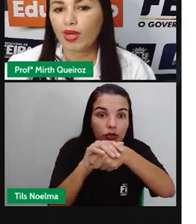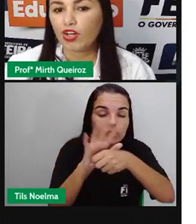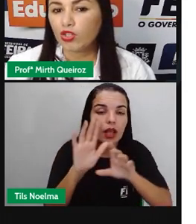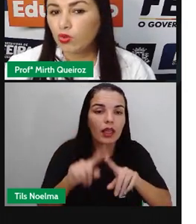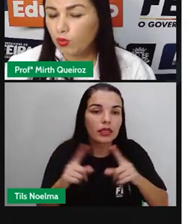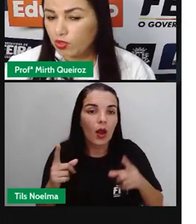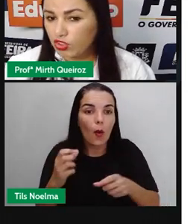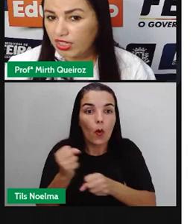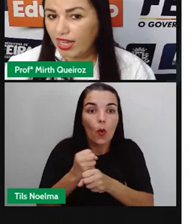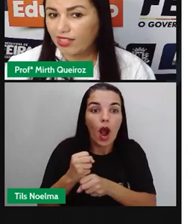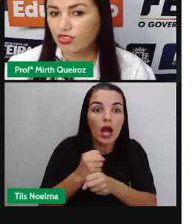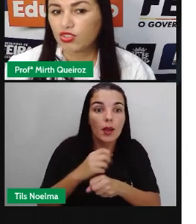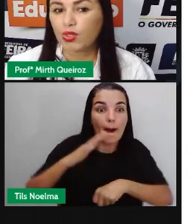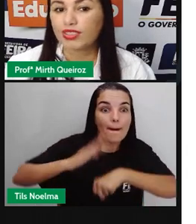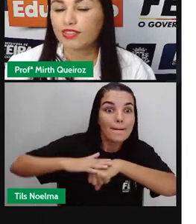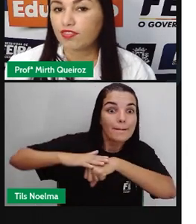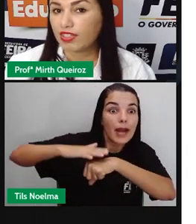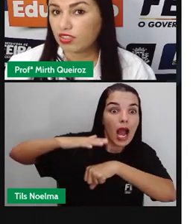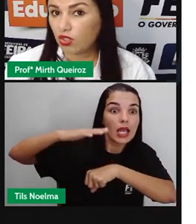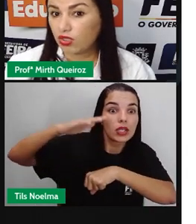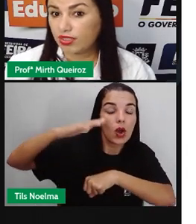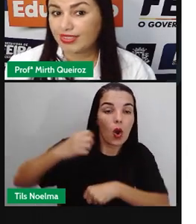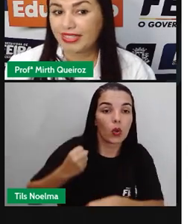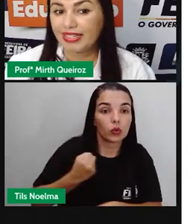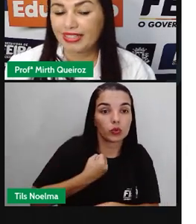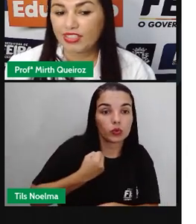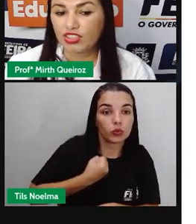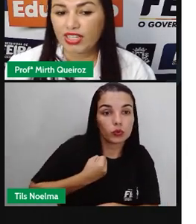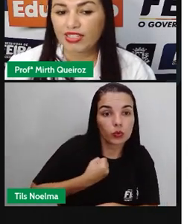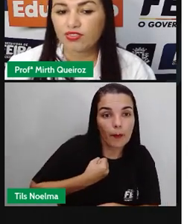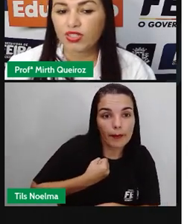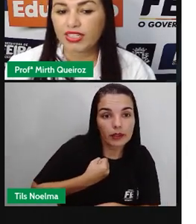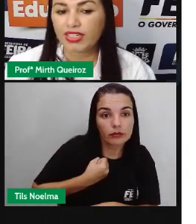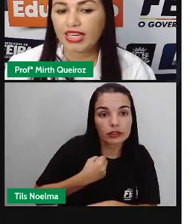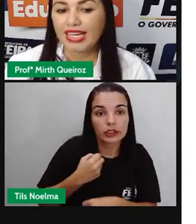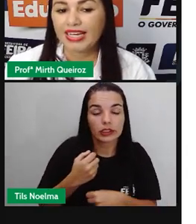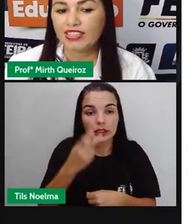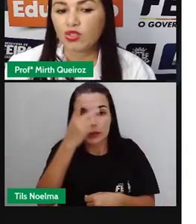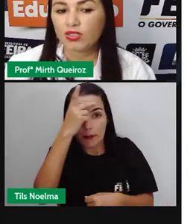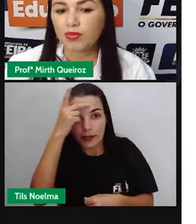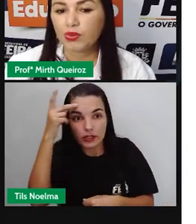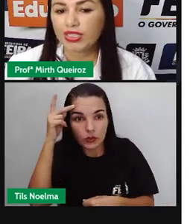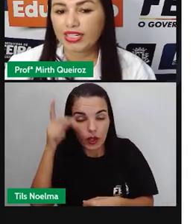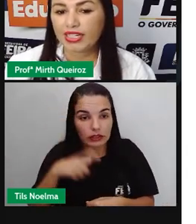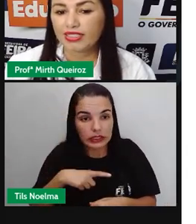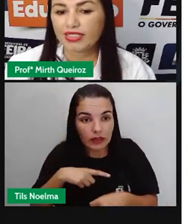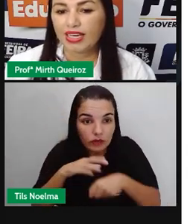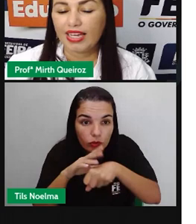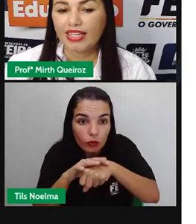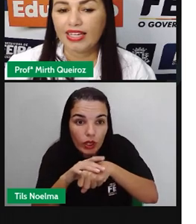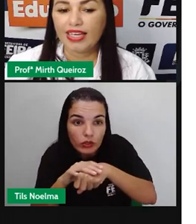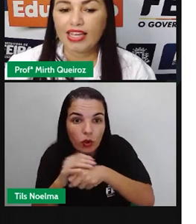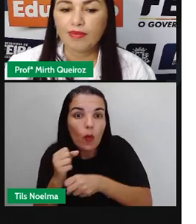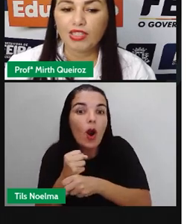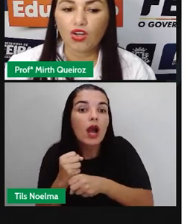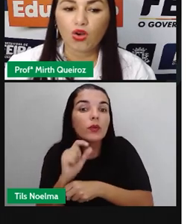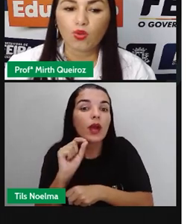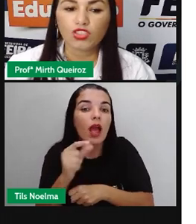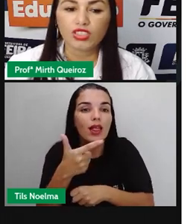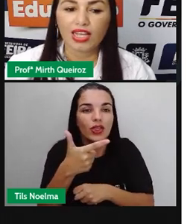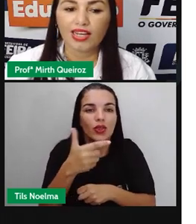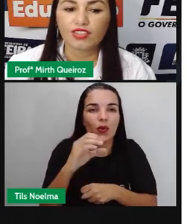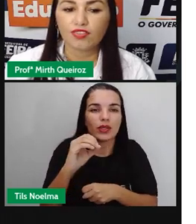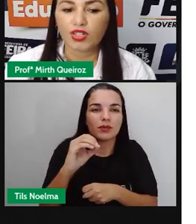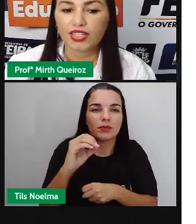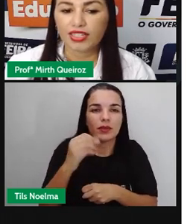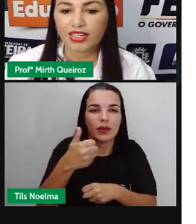que obteve o maior número de casos de doenças infecciosas intestinais foi aí em 2013 e em